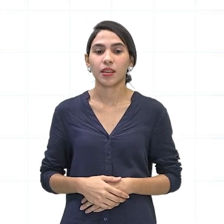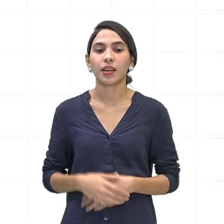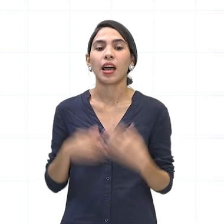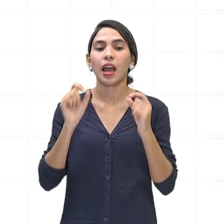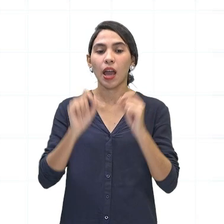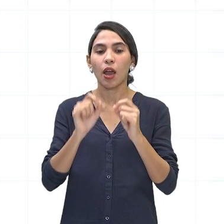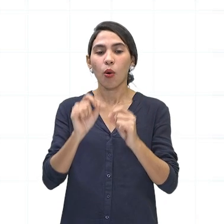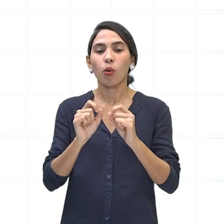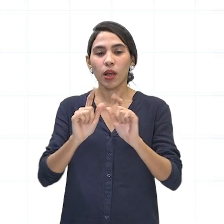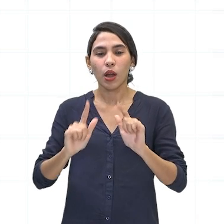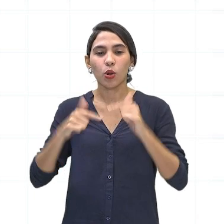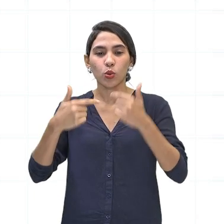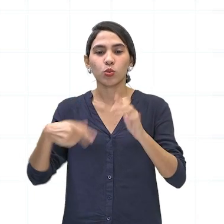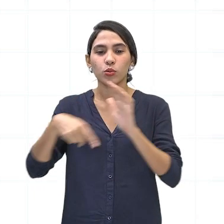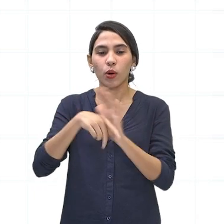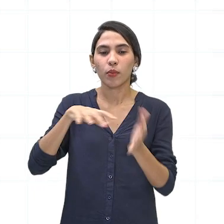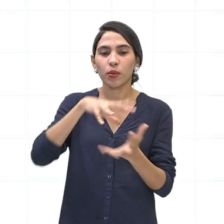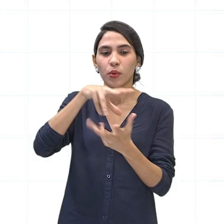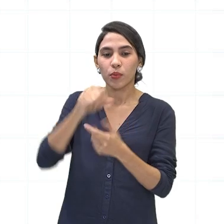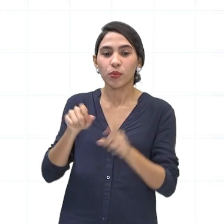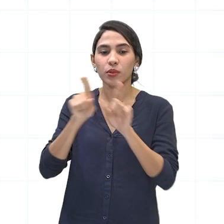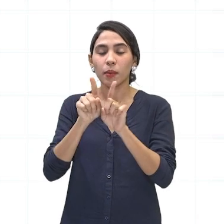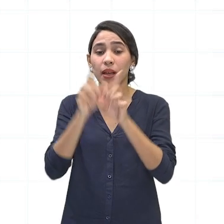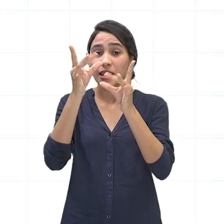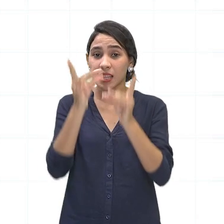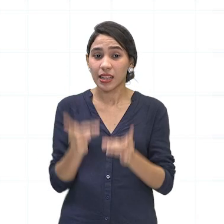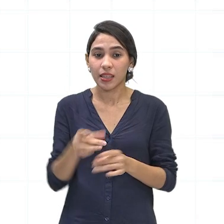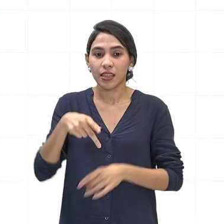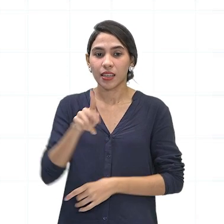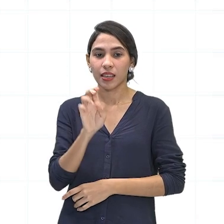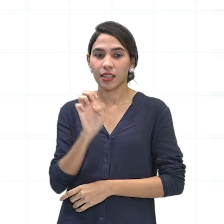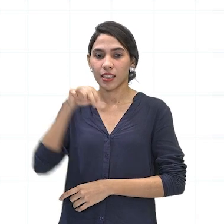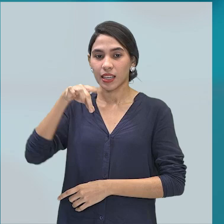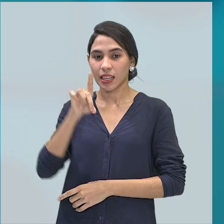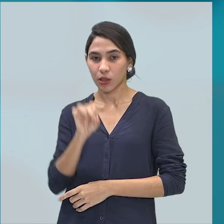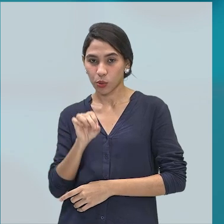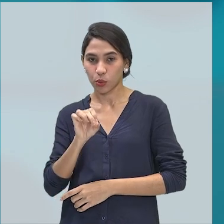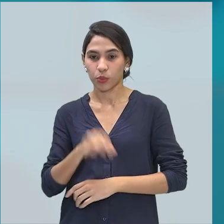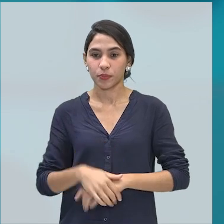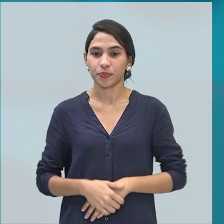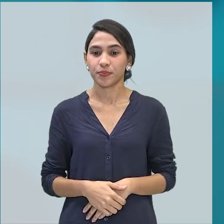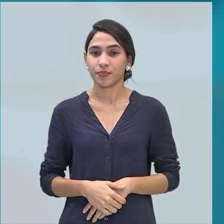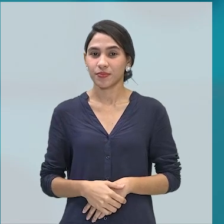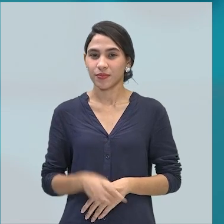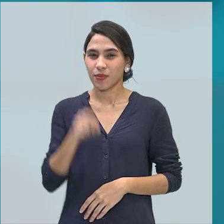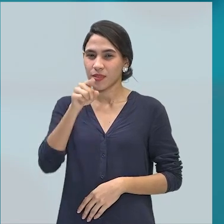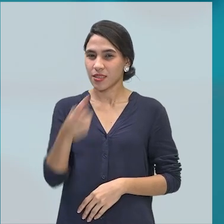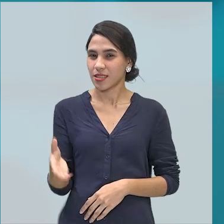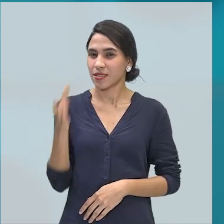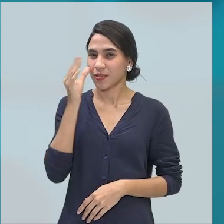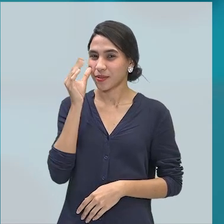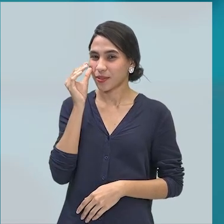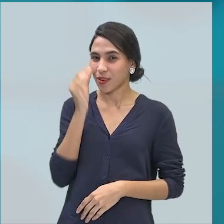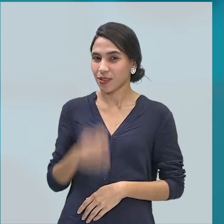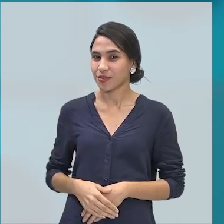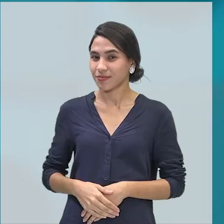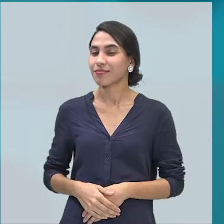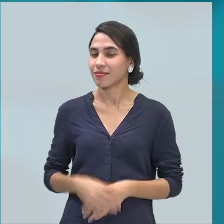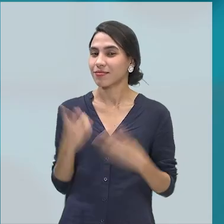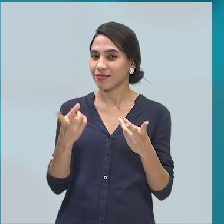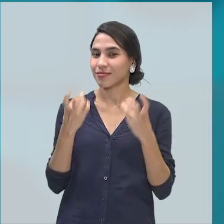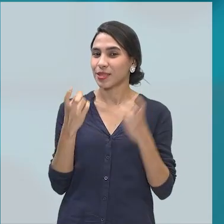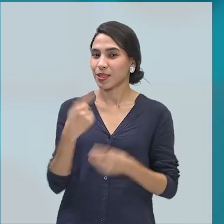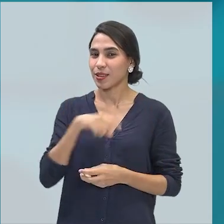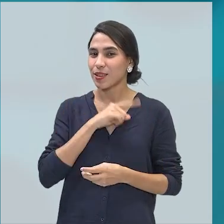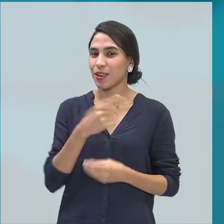é lutas do mundo e o detalhamento Kendo. E aí, estão curiosos? Já deu para perceber que